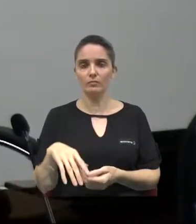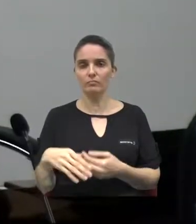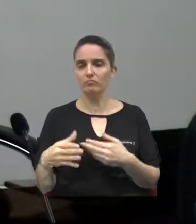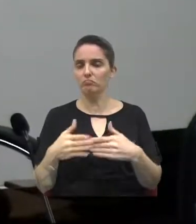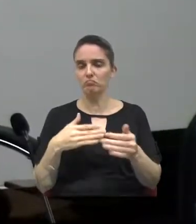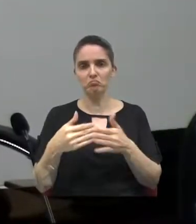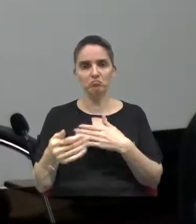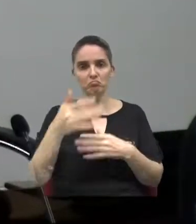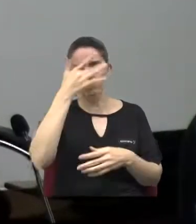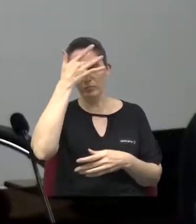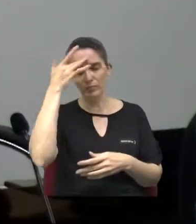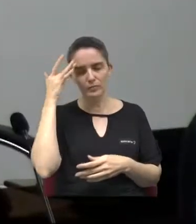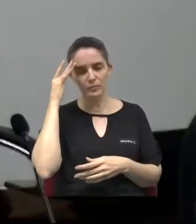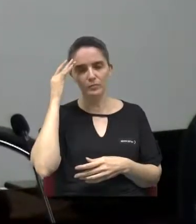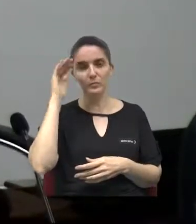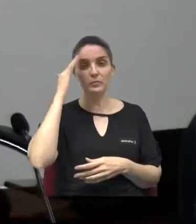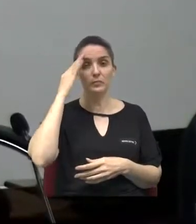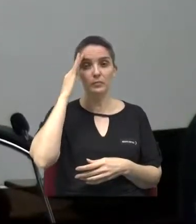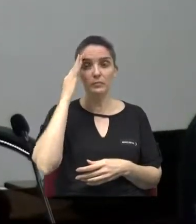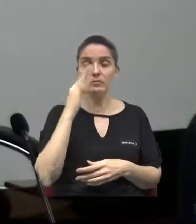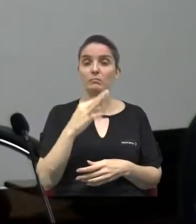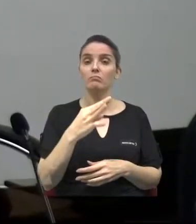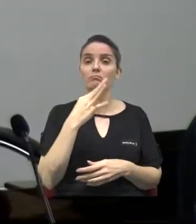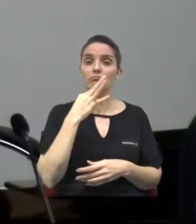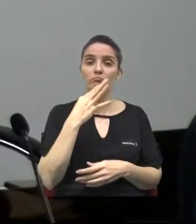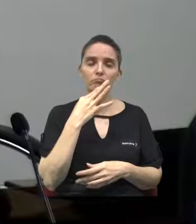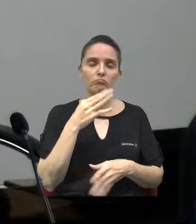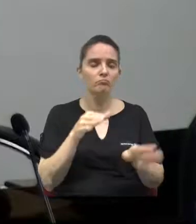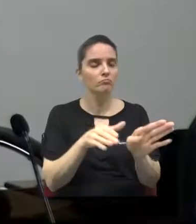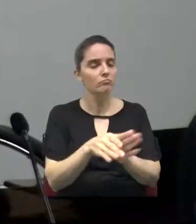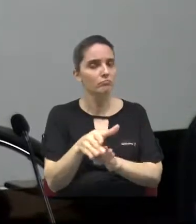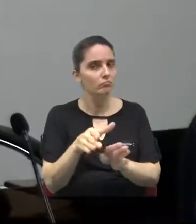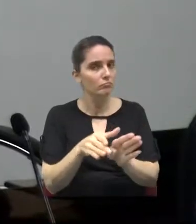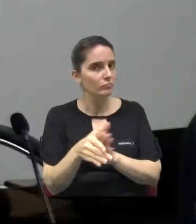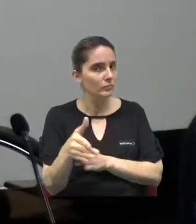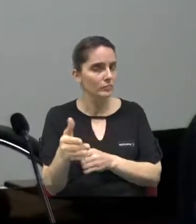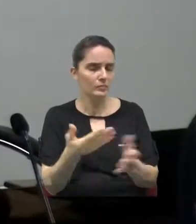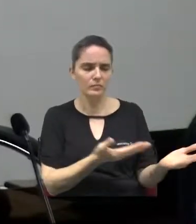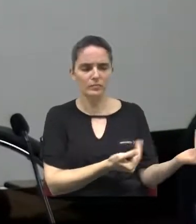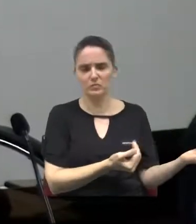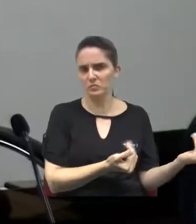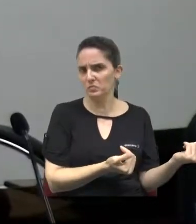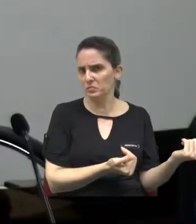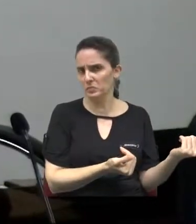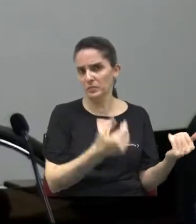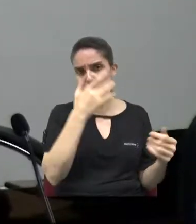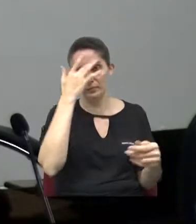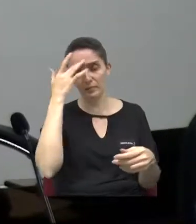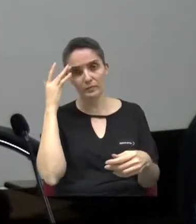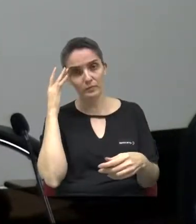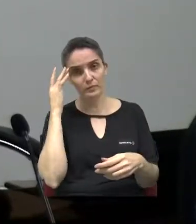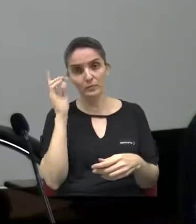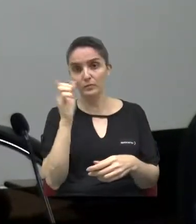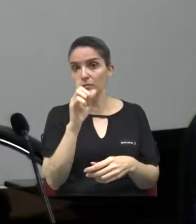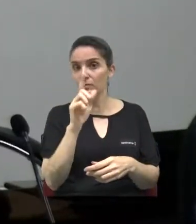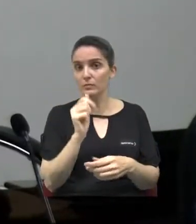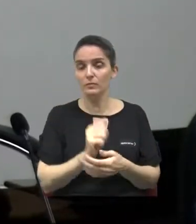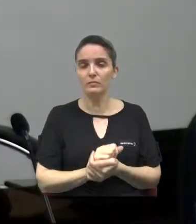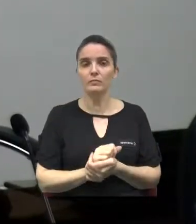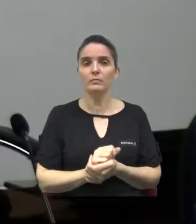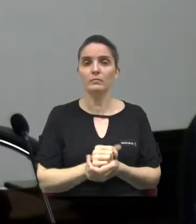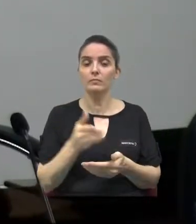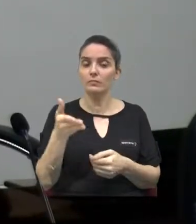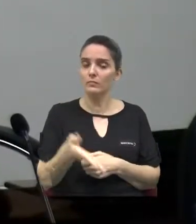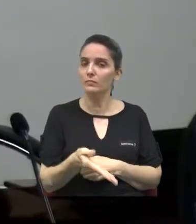professor, economista, diretor de empresa vai orientar as pessoas, os jovens, as donas de casas a não fazerem dívida. Não é